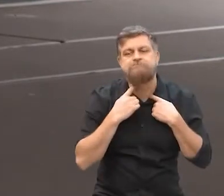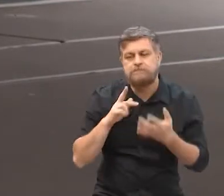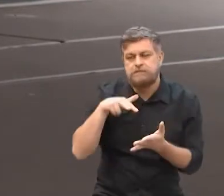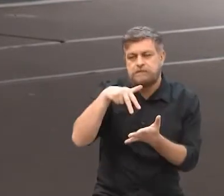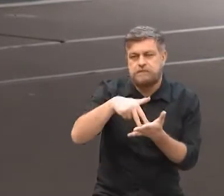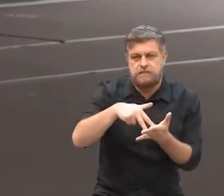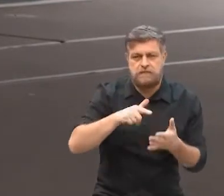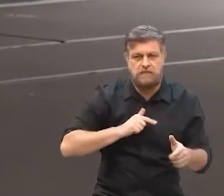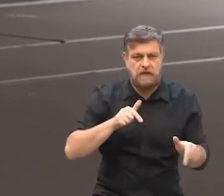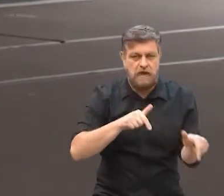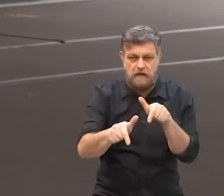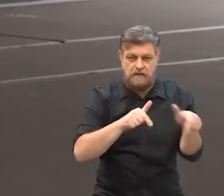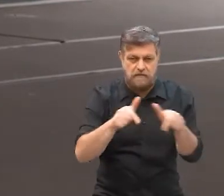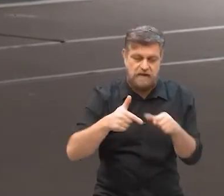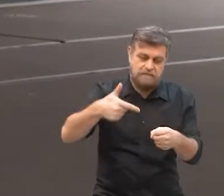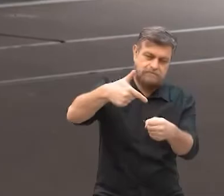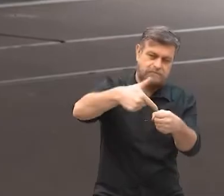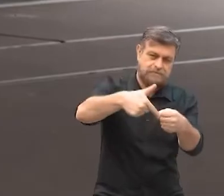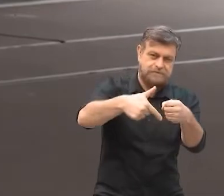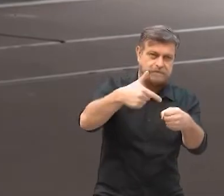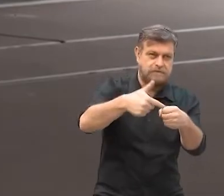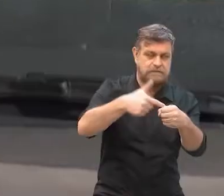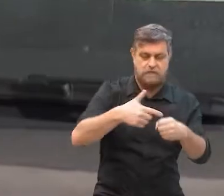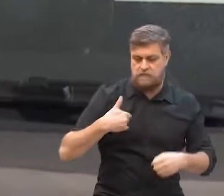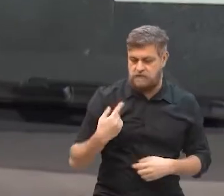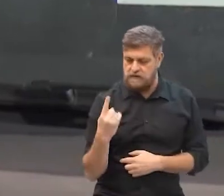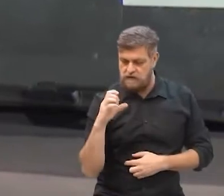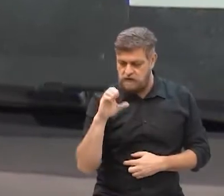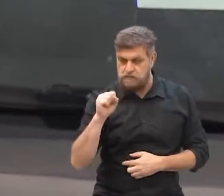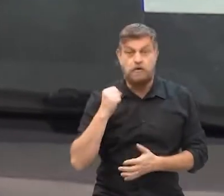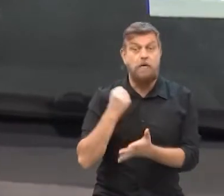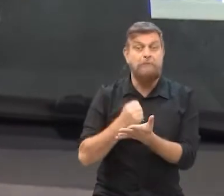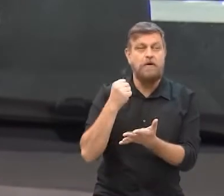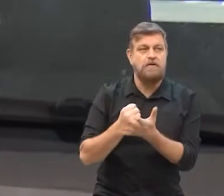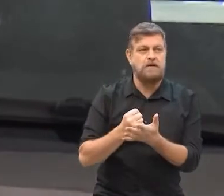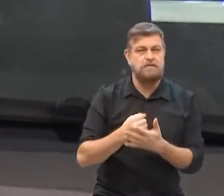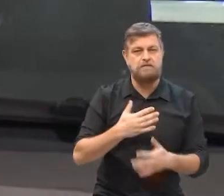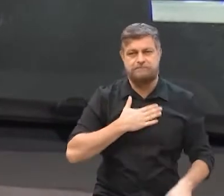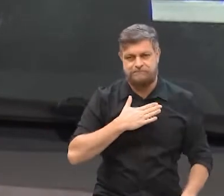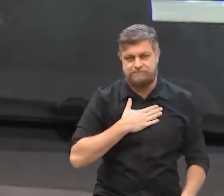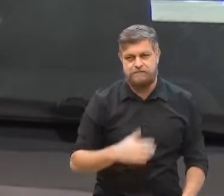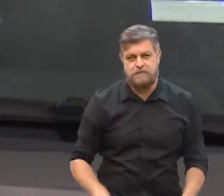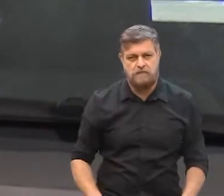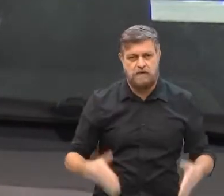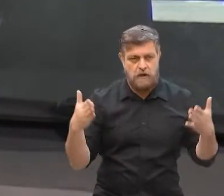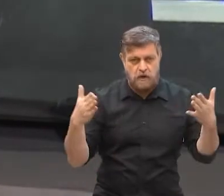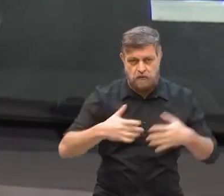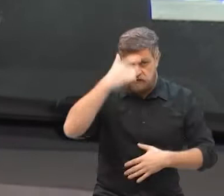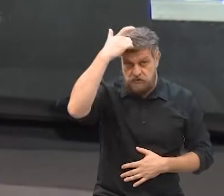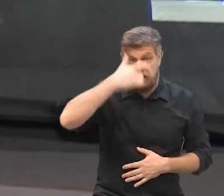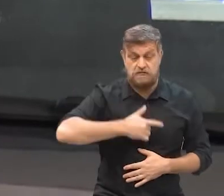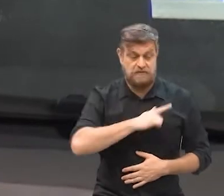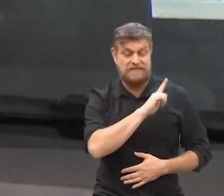para o posto, o proprietário pegou-me. Quando eu completei 18 anos, ele me contratou. Bom, e hoje você chegou, inclusive, a